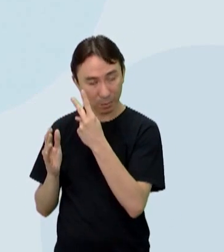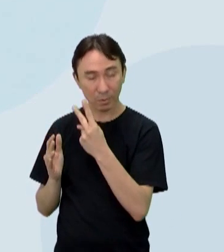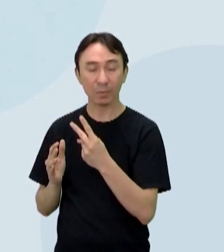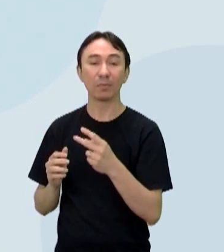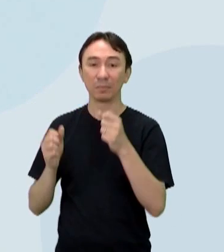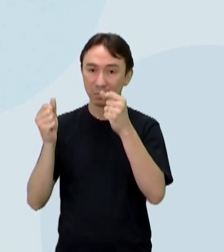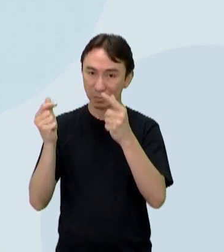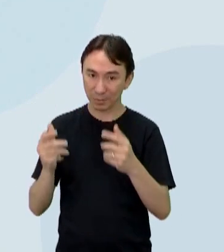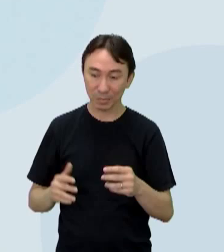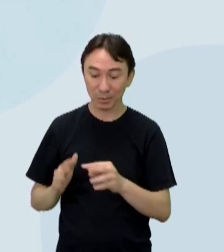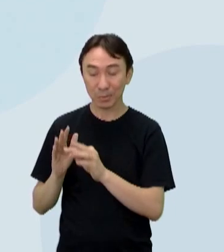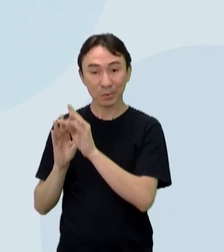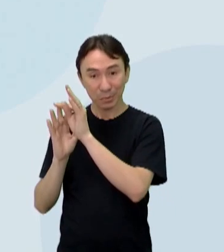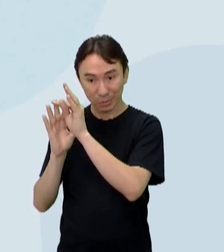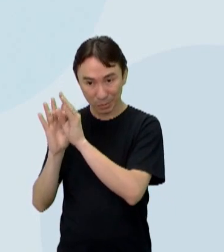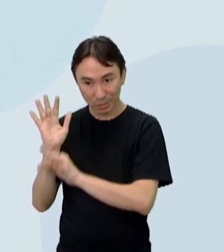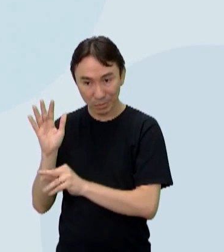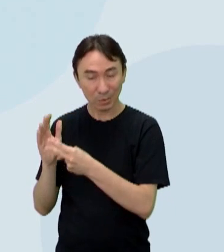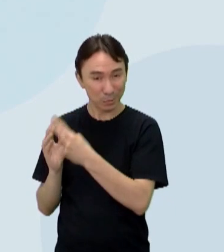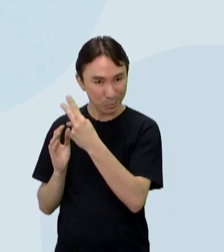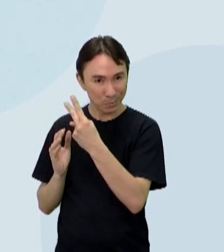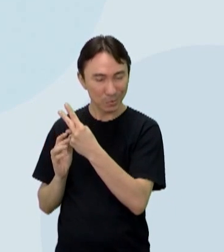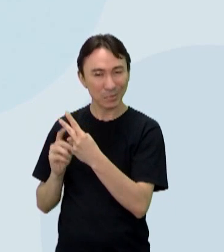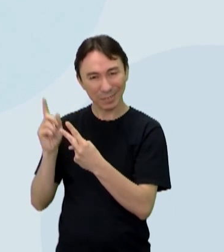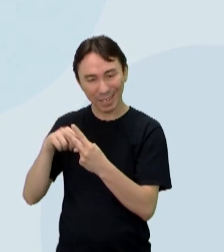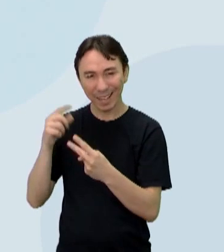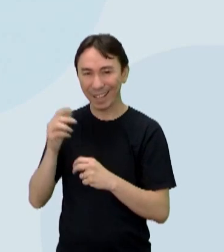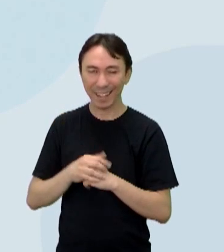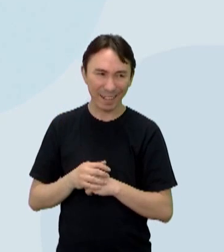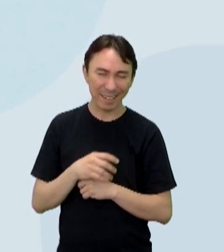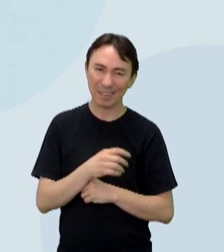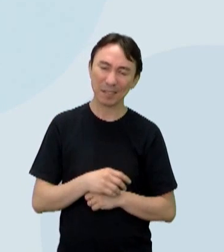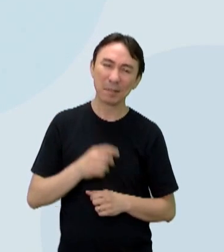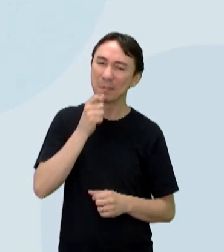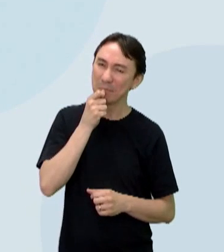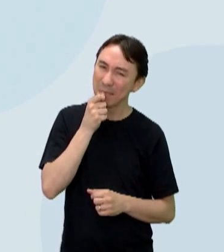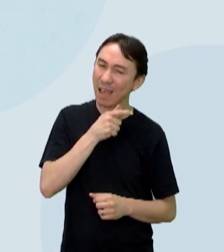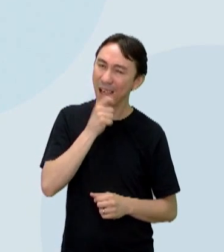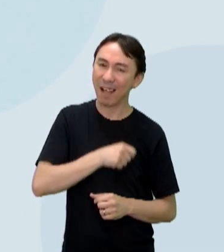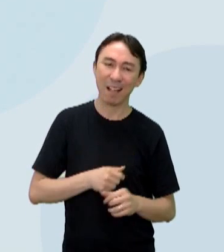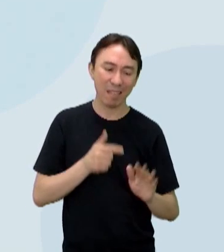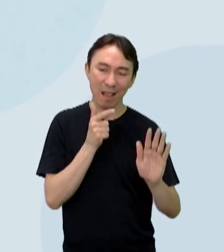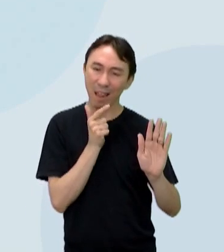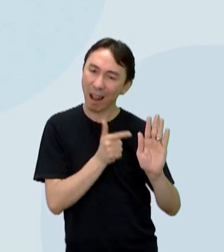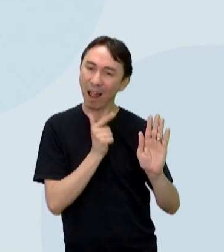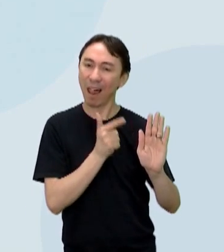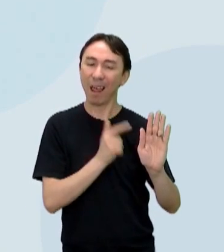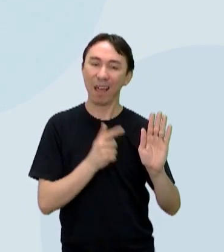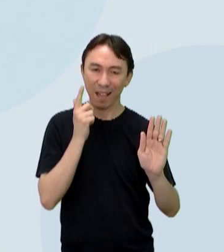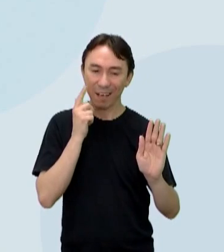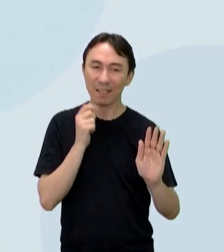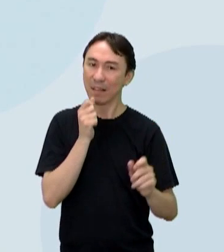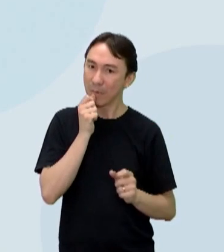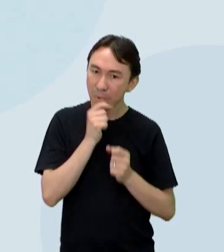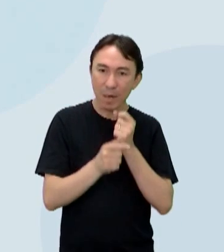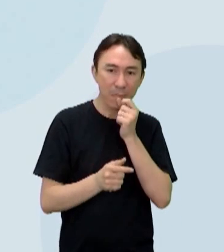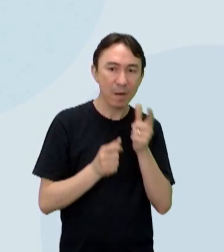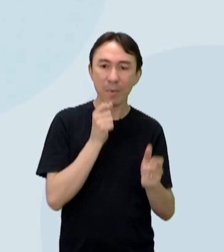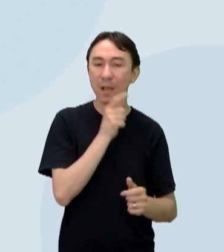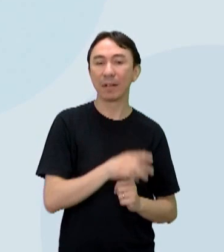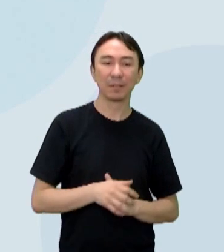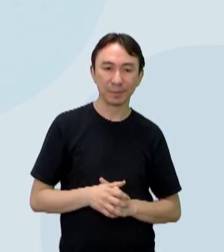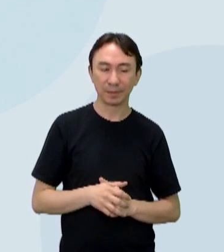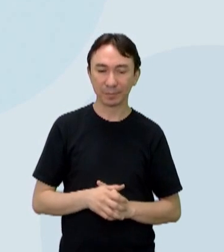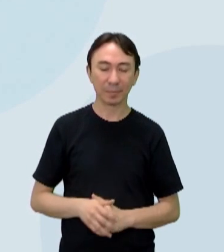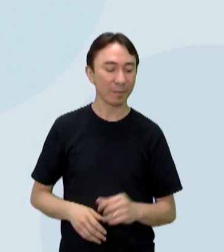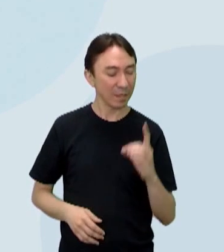mais irônico, né? Com bastante criticidade ali de fundo. Né? E a letra D, a morte e a